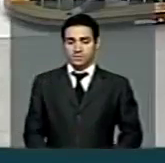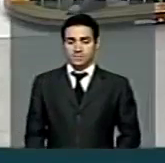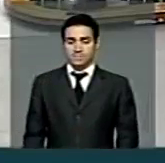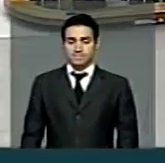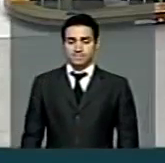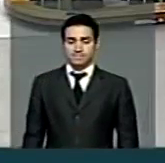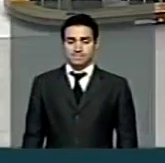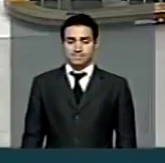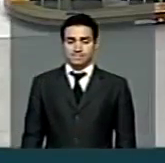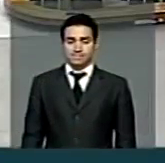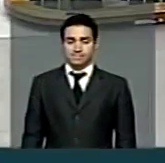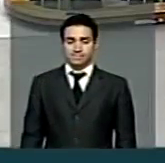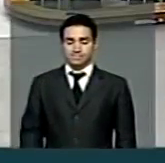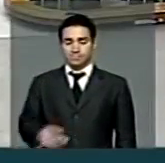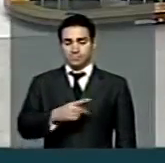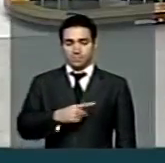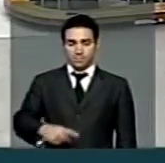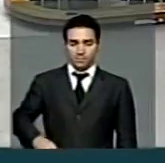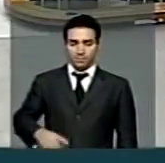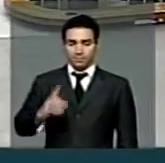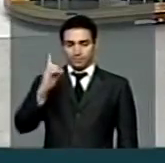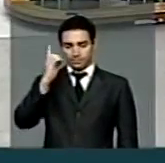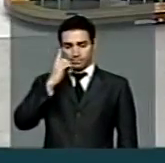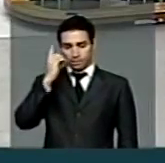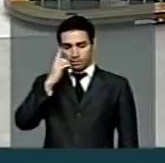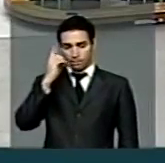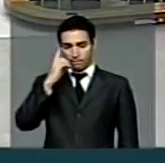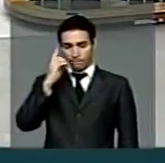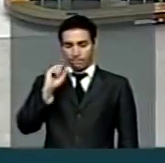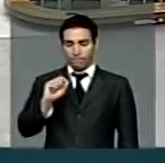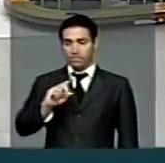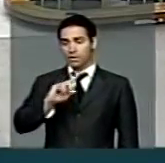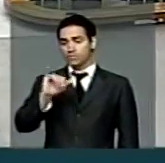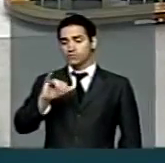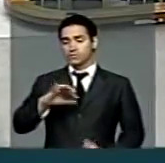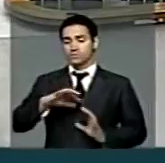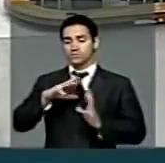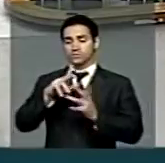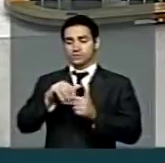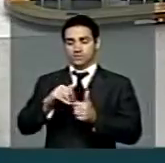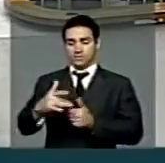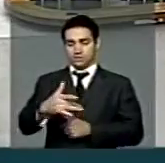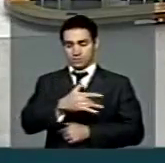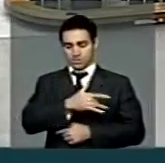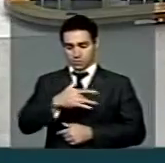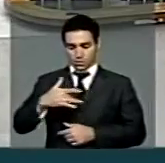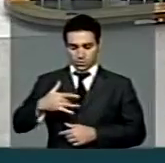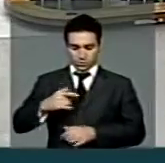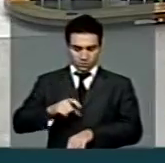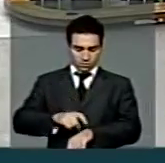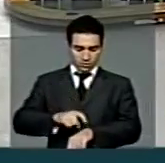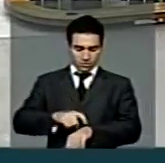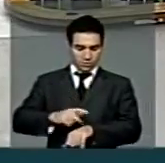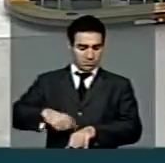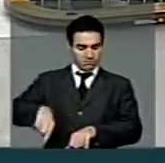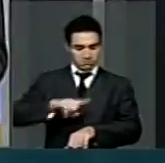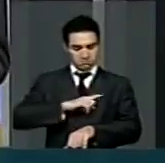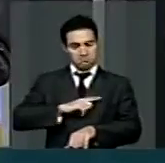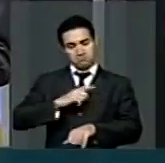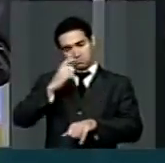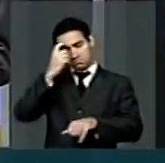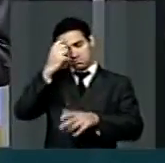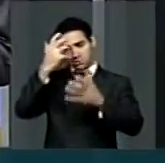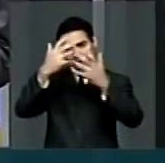Nova presidente, parlamentares, o Dia Mundial da Saúde é um momento para que nós possamos